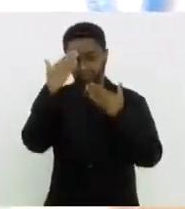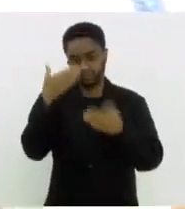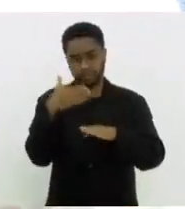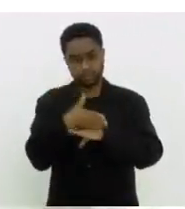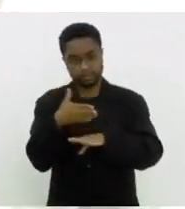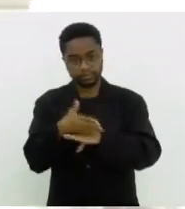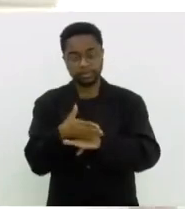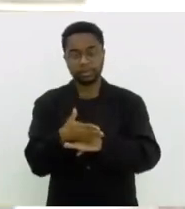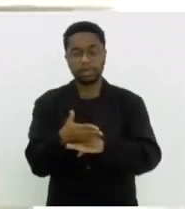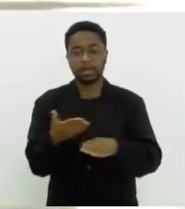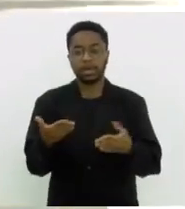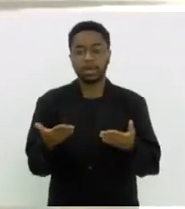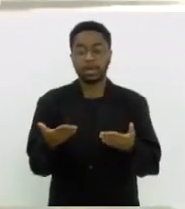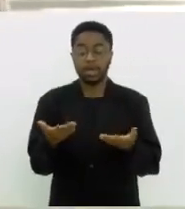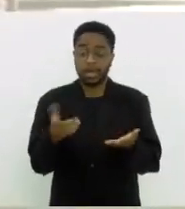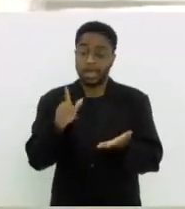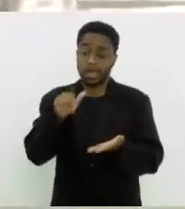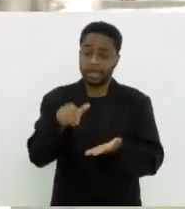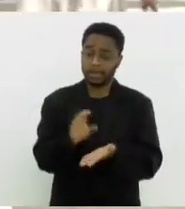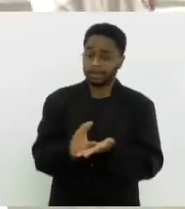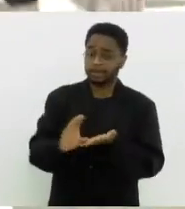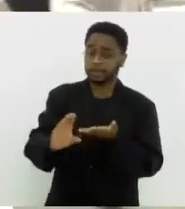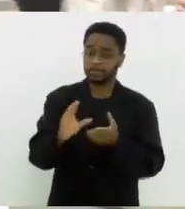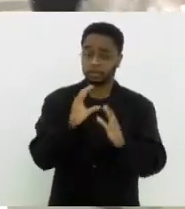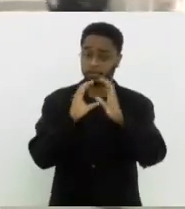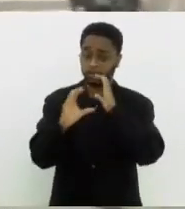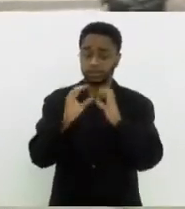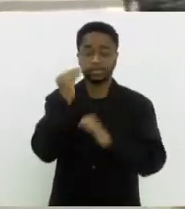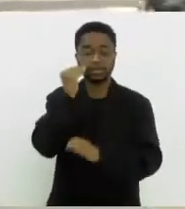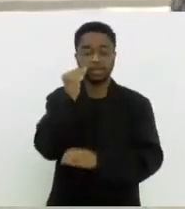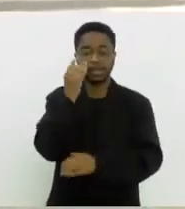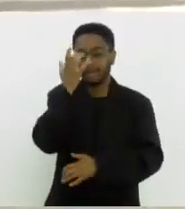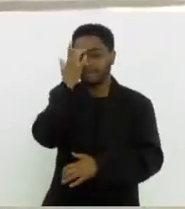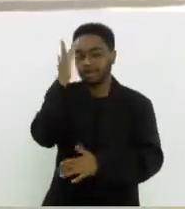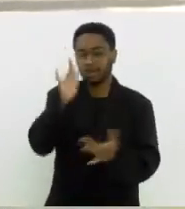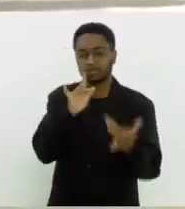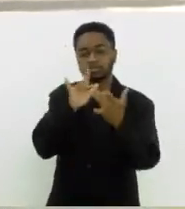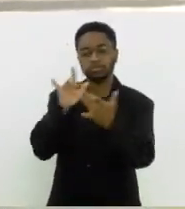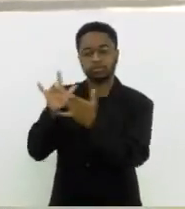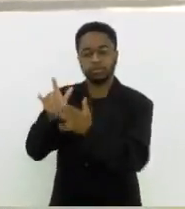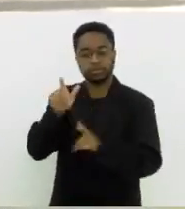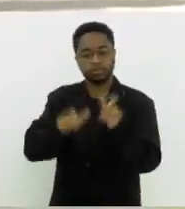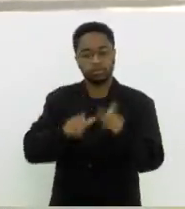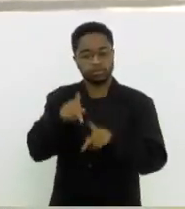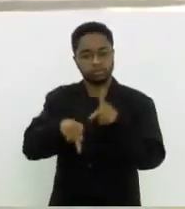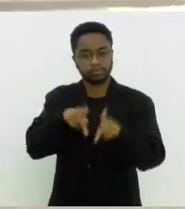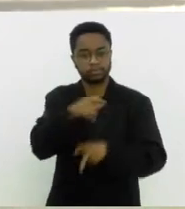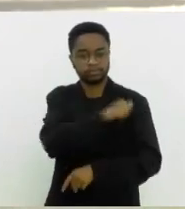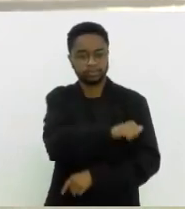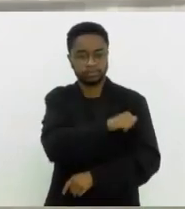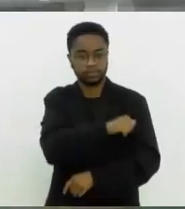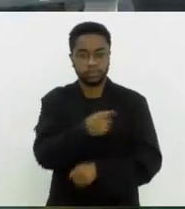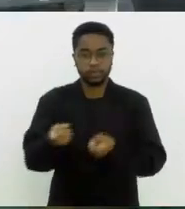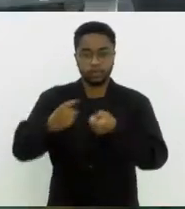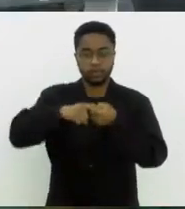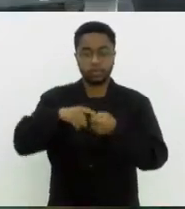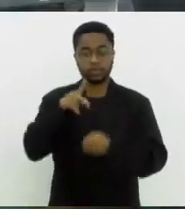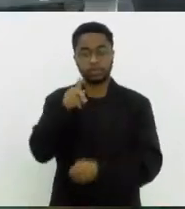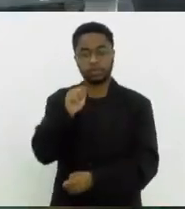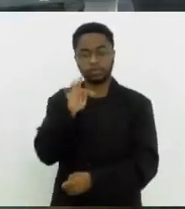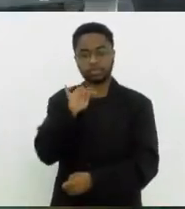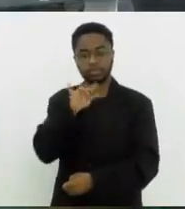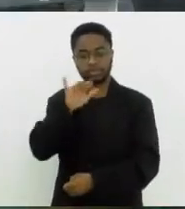doutor André. É um investimento na comunicação para facilitar a vida aí do cidadão fluminense. Voltamos com você, Potira. Obrigada,